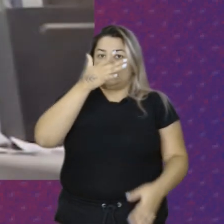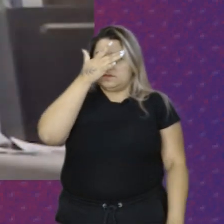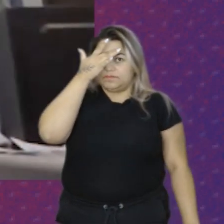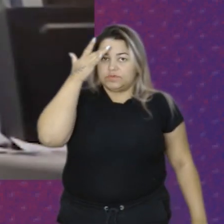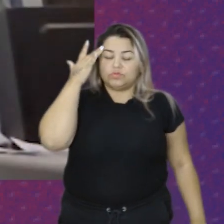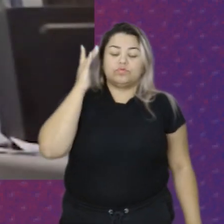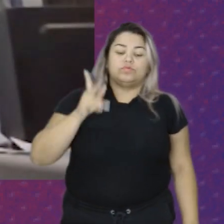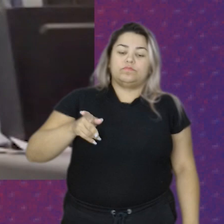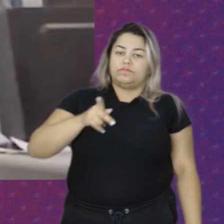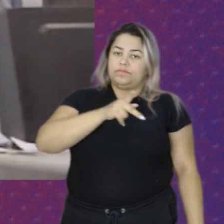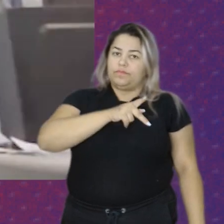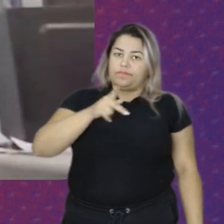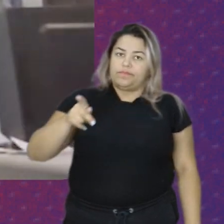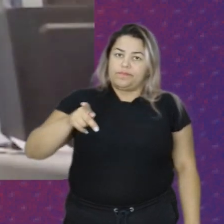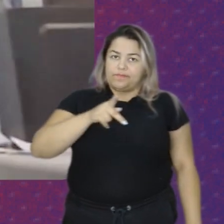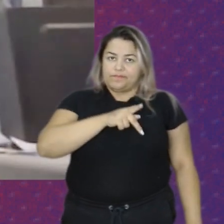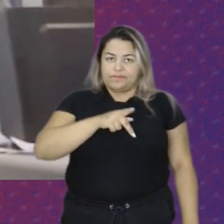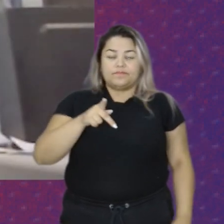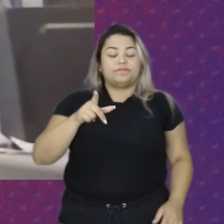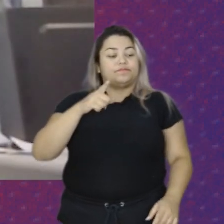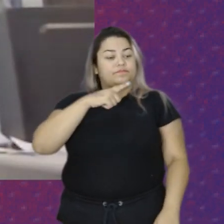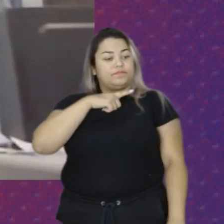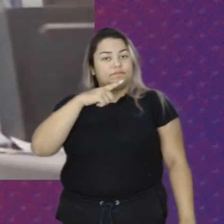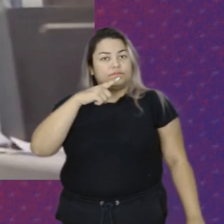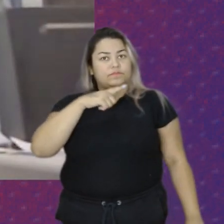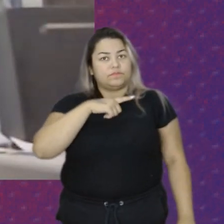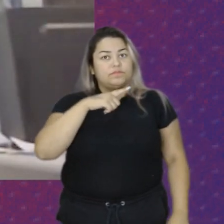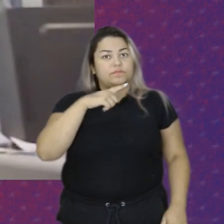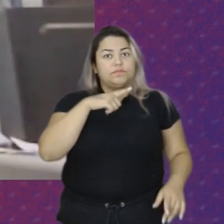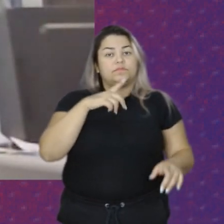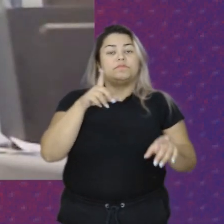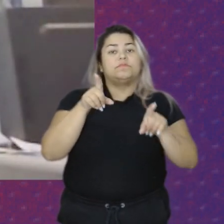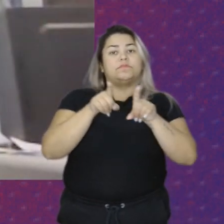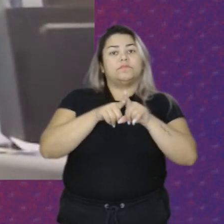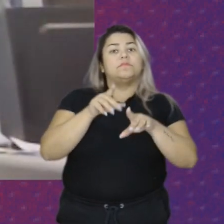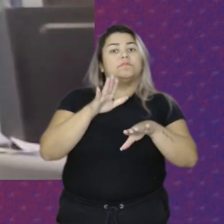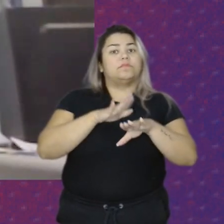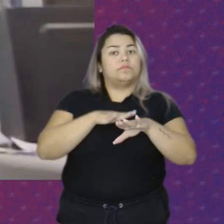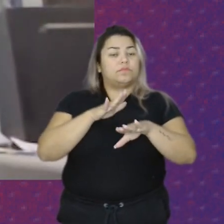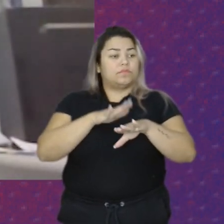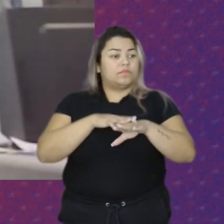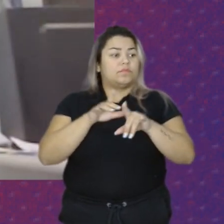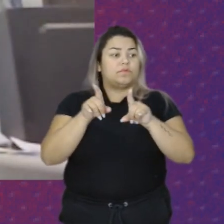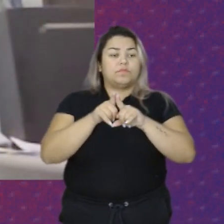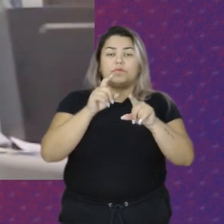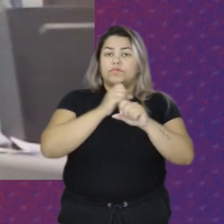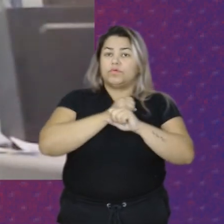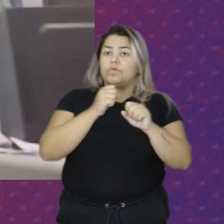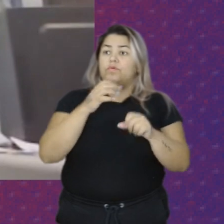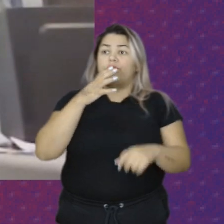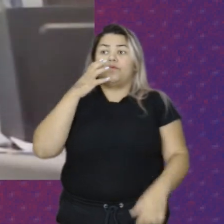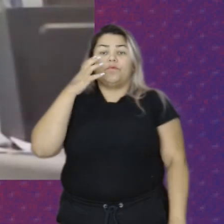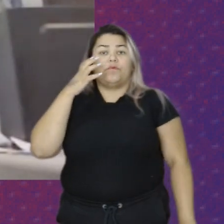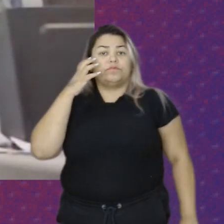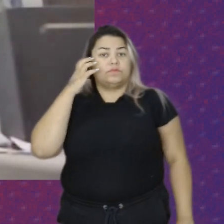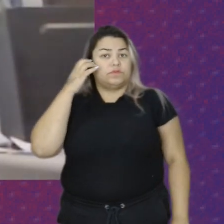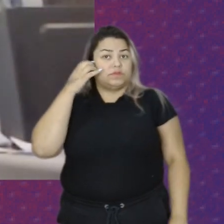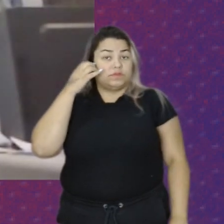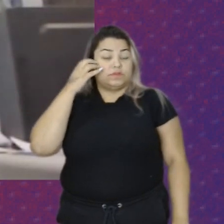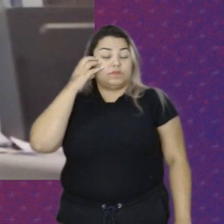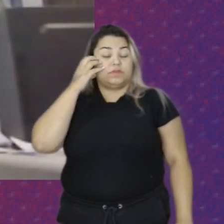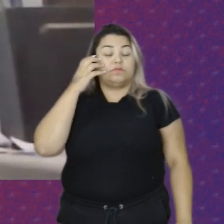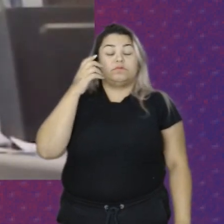os professores, né, também, que tem até mais um pouco de facilidade com o celular, também têm